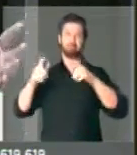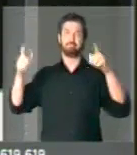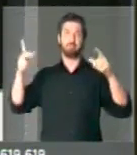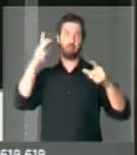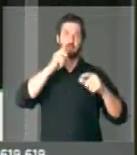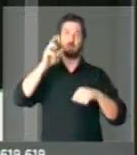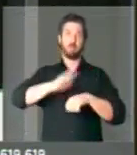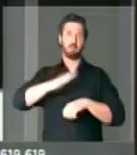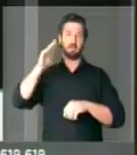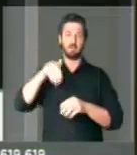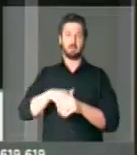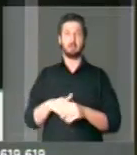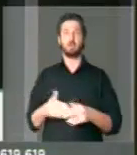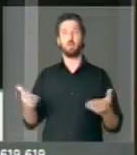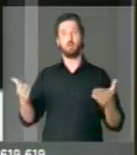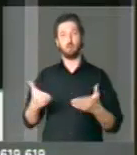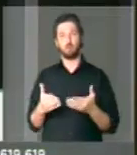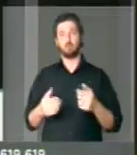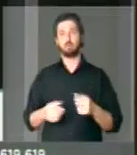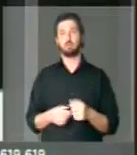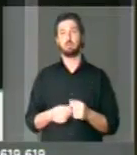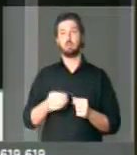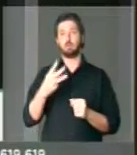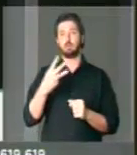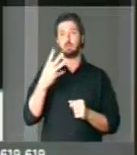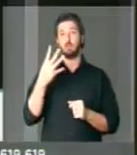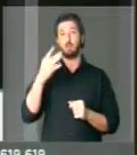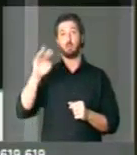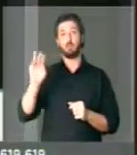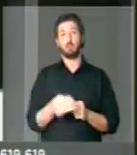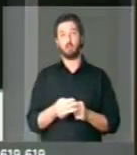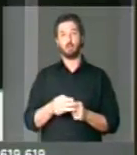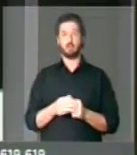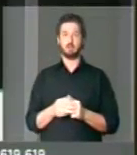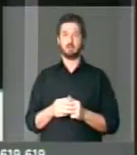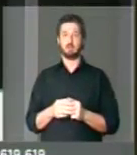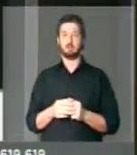grande vitorioso da eleição. Hoje comanda mais de 34 milhões